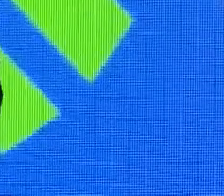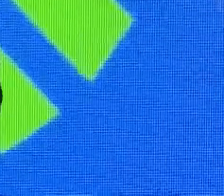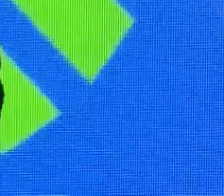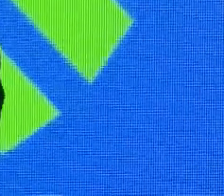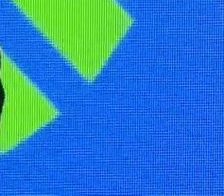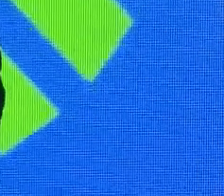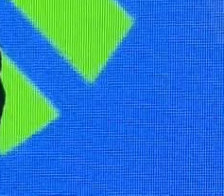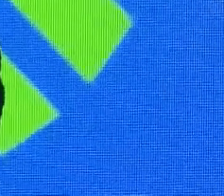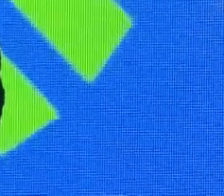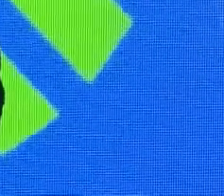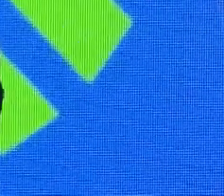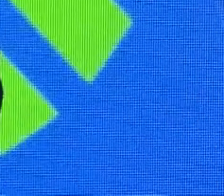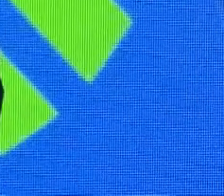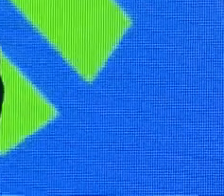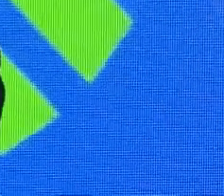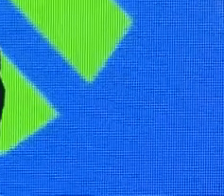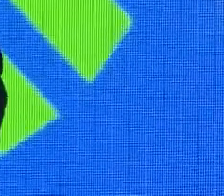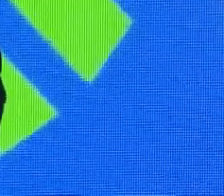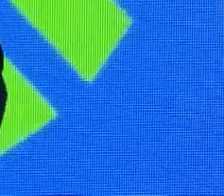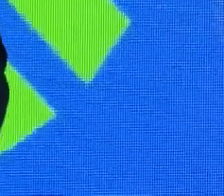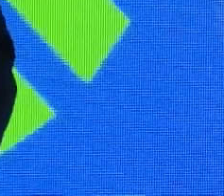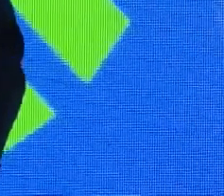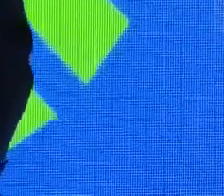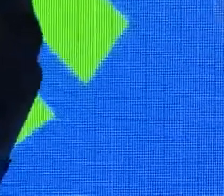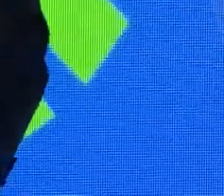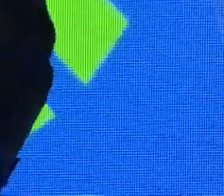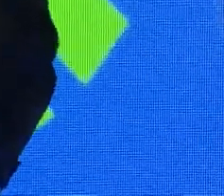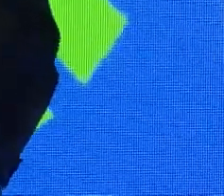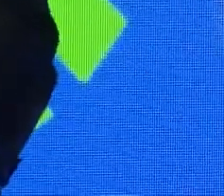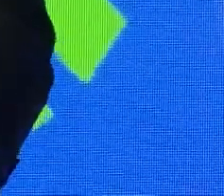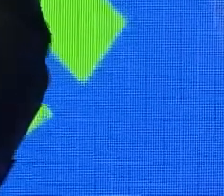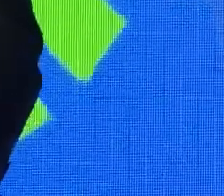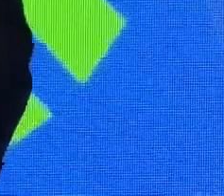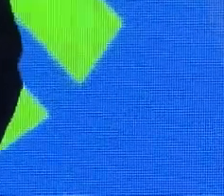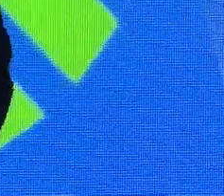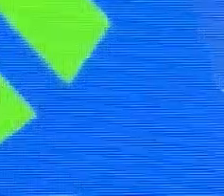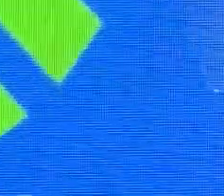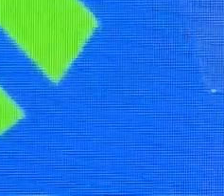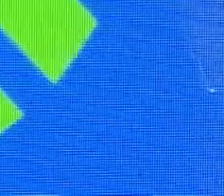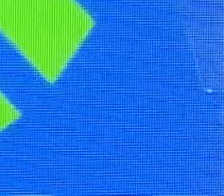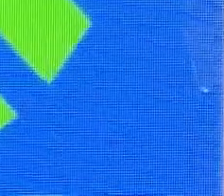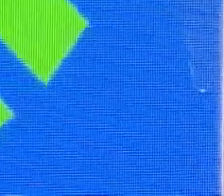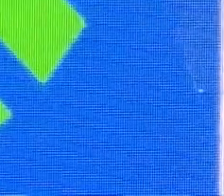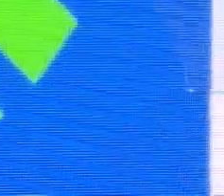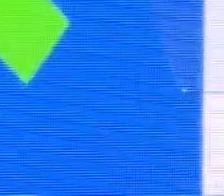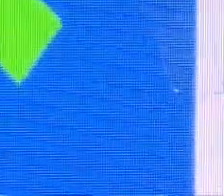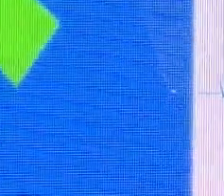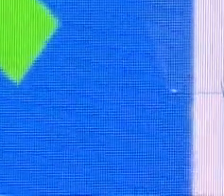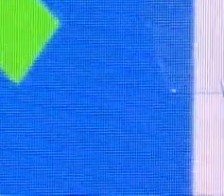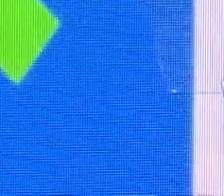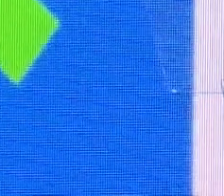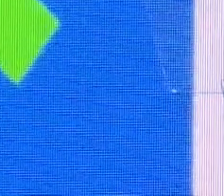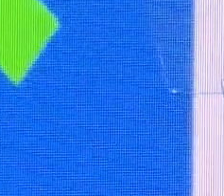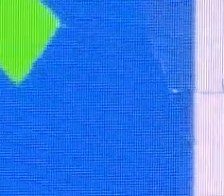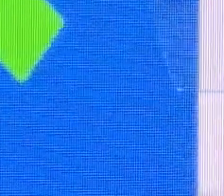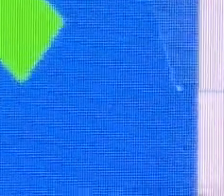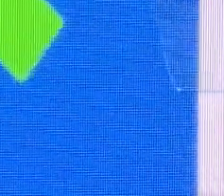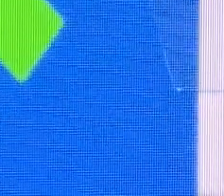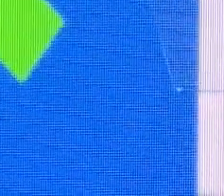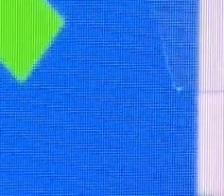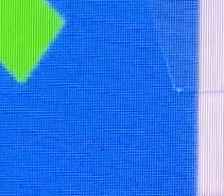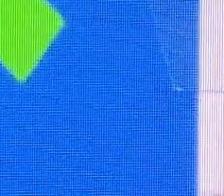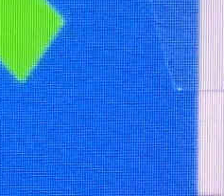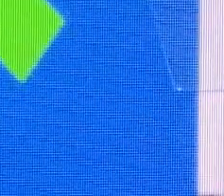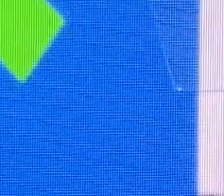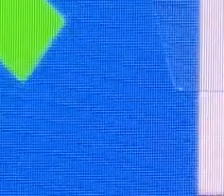cels e também ao Fernando adad Carlos Favaro enfim cumprimento aqui